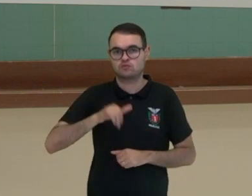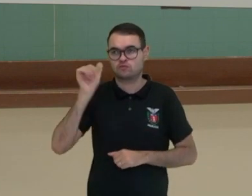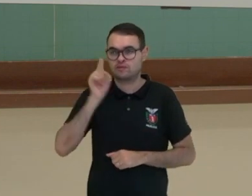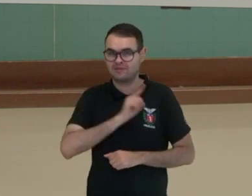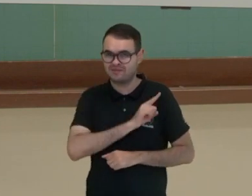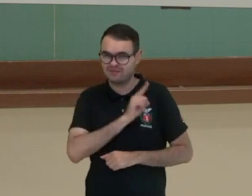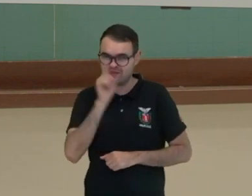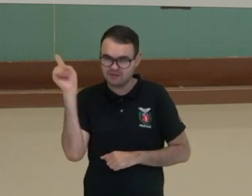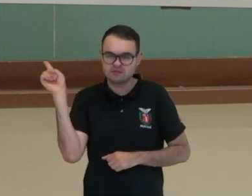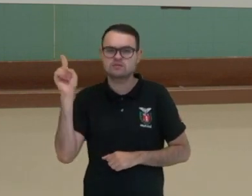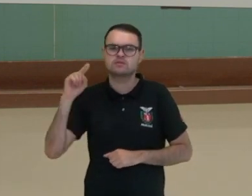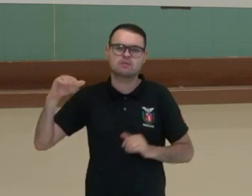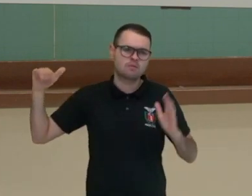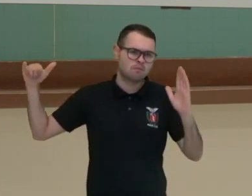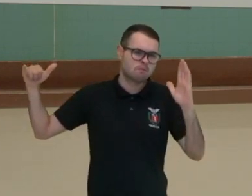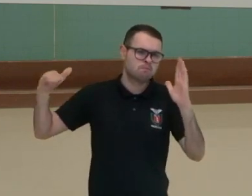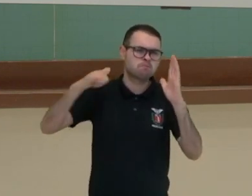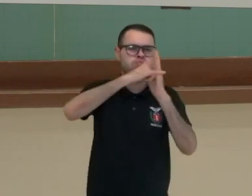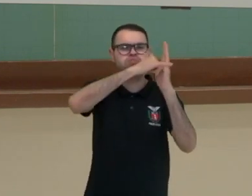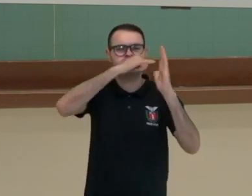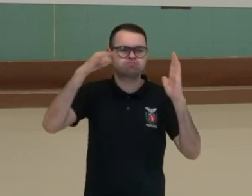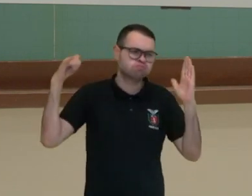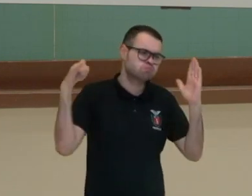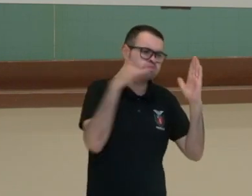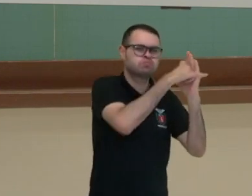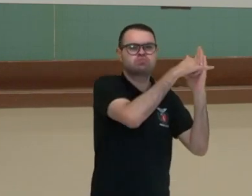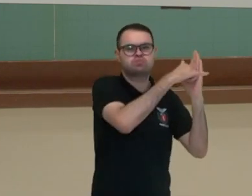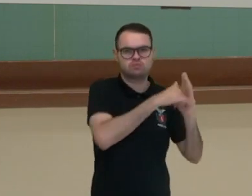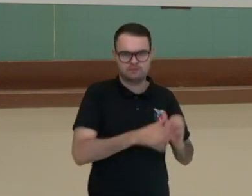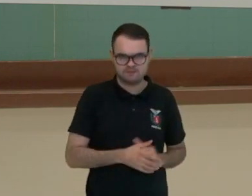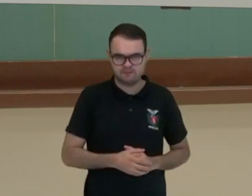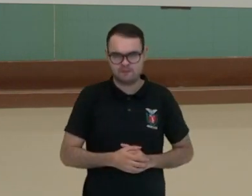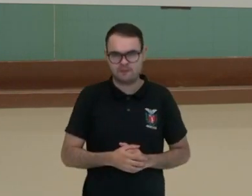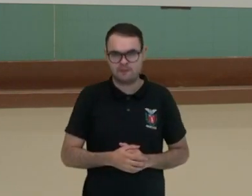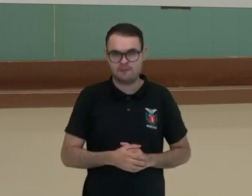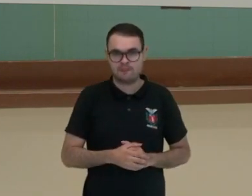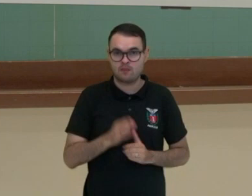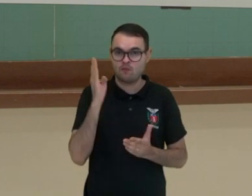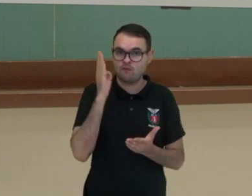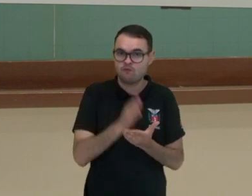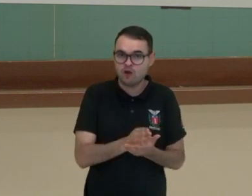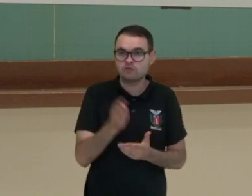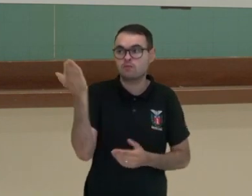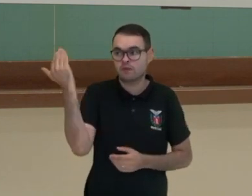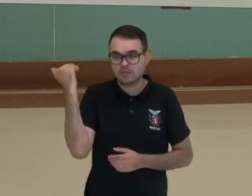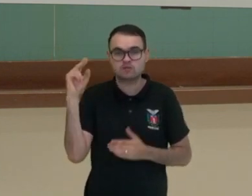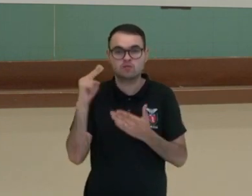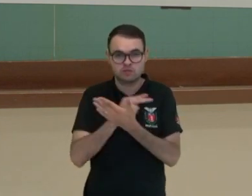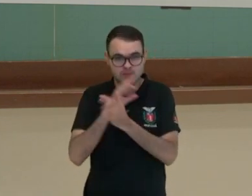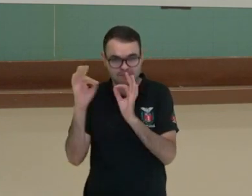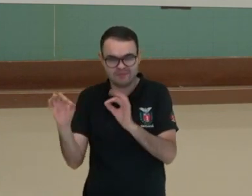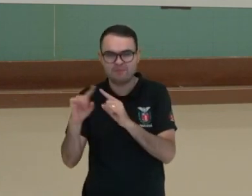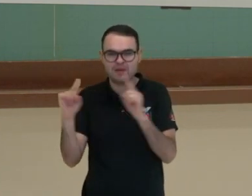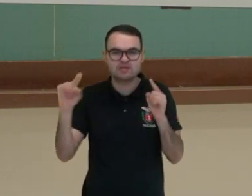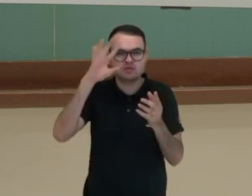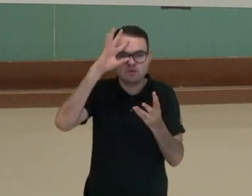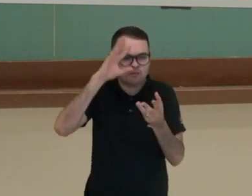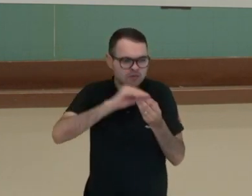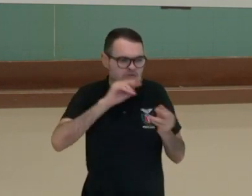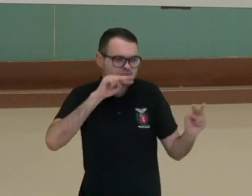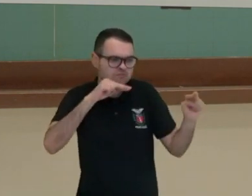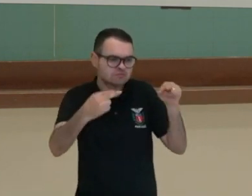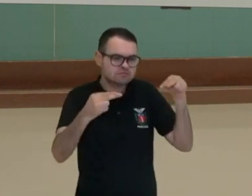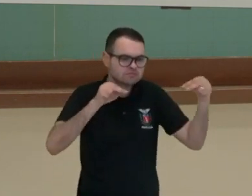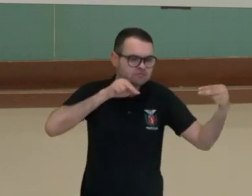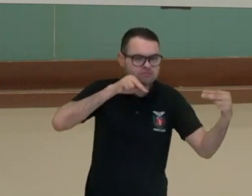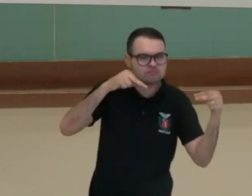das Torres Gêmeas. O fato, o ataque, está aqui, ele é o passado, mas as interpretações sobre